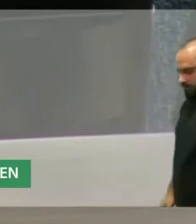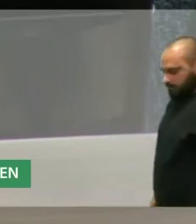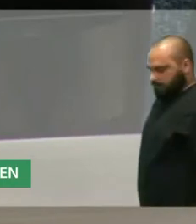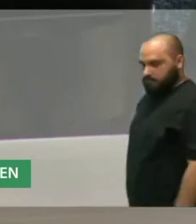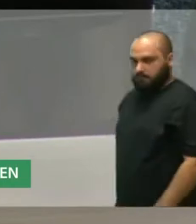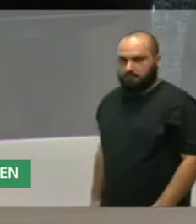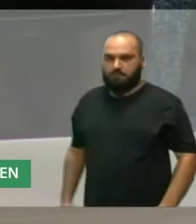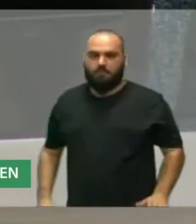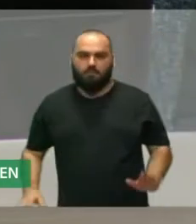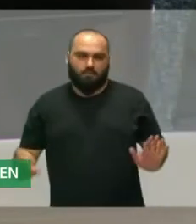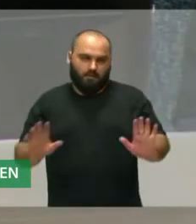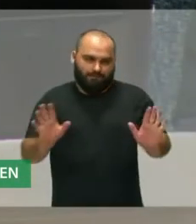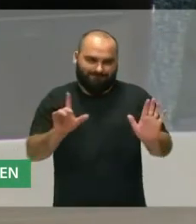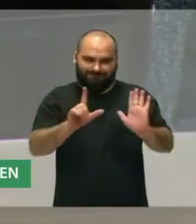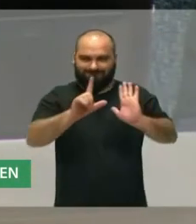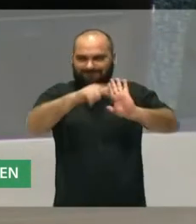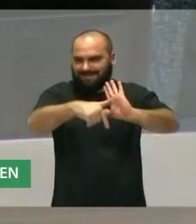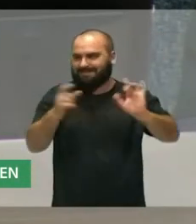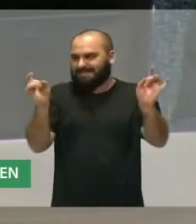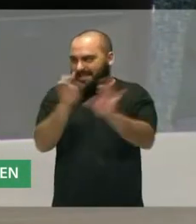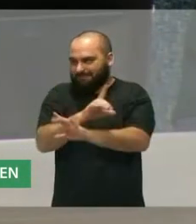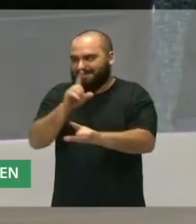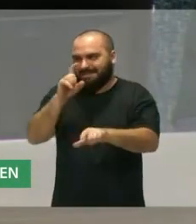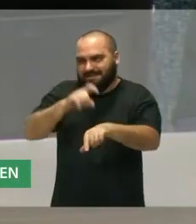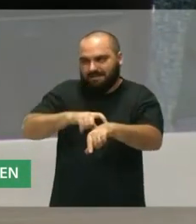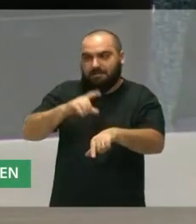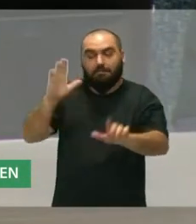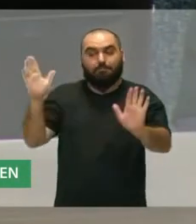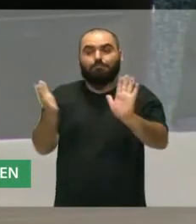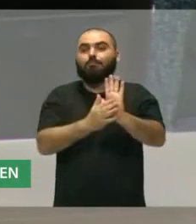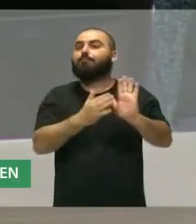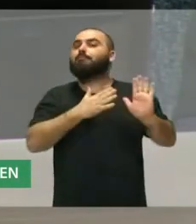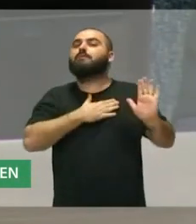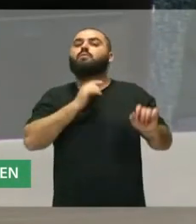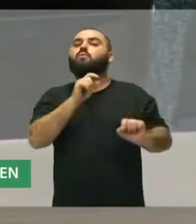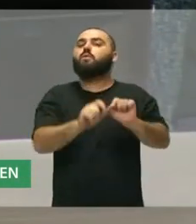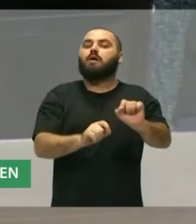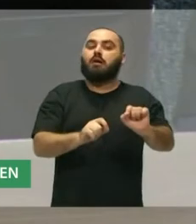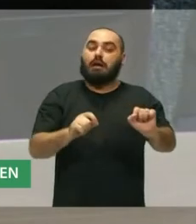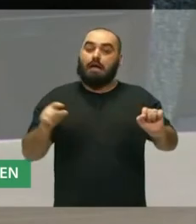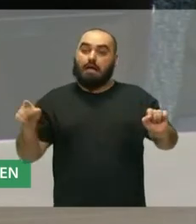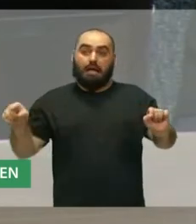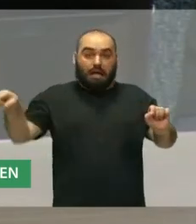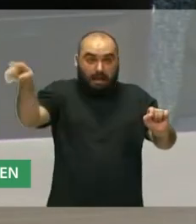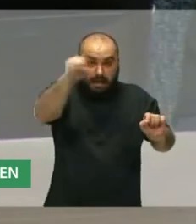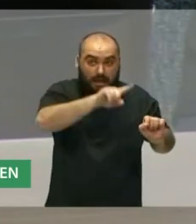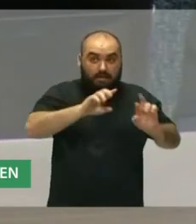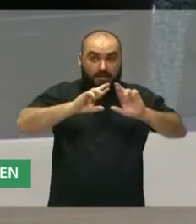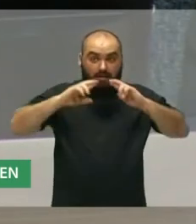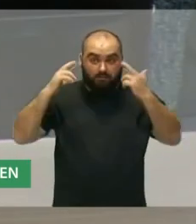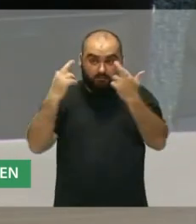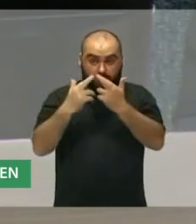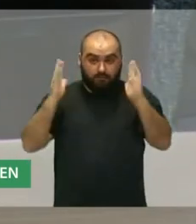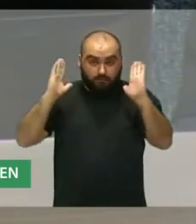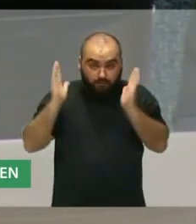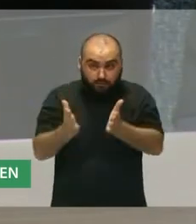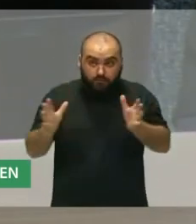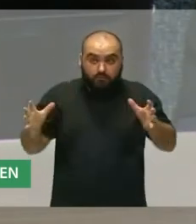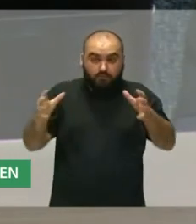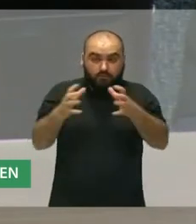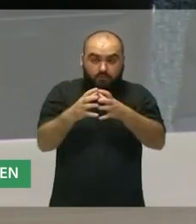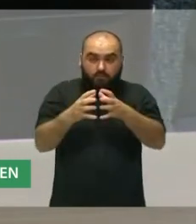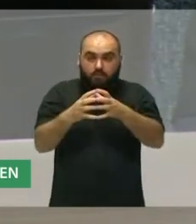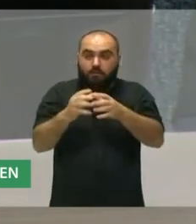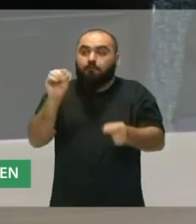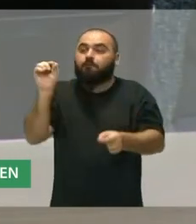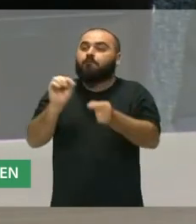tenho, já que extrapolei o tempo mesmo, a minha proposta é que deste grupo, desta reunião, saia uma comissão de